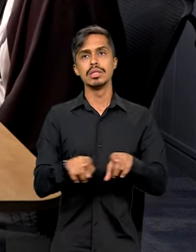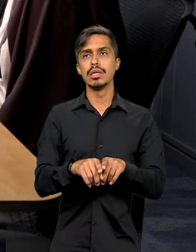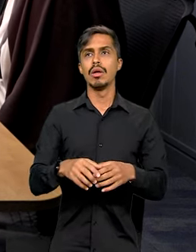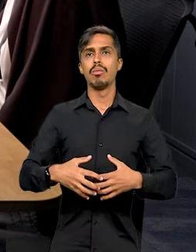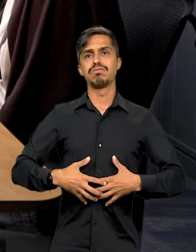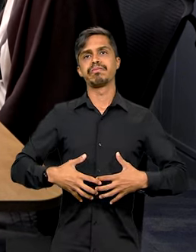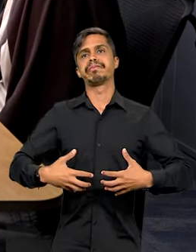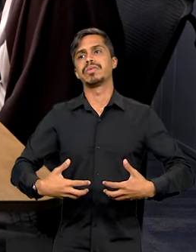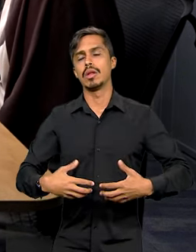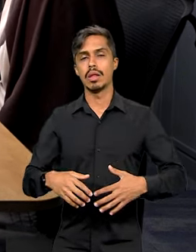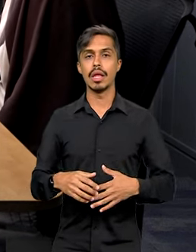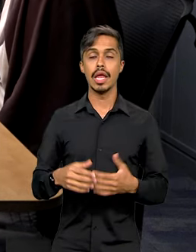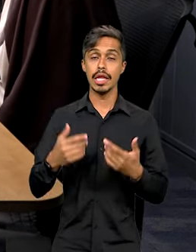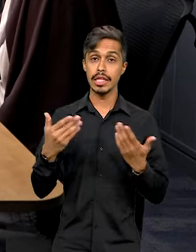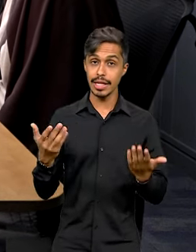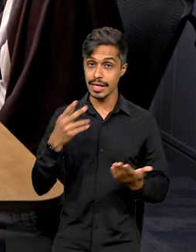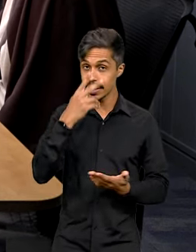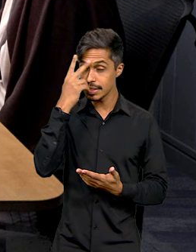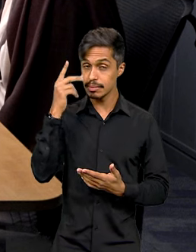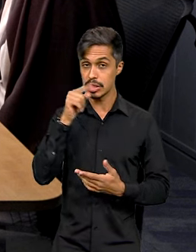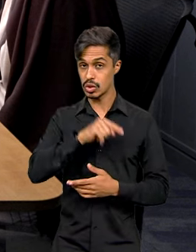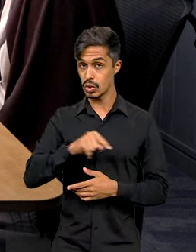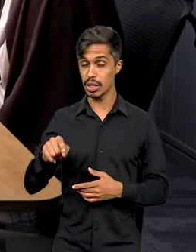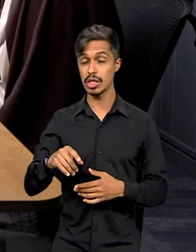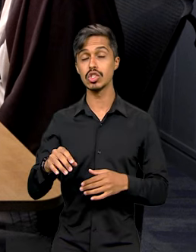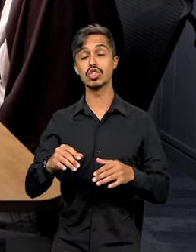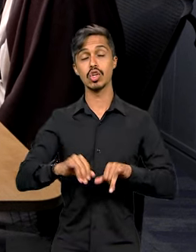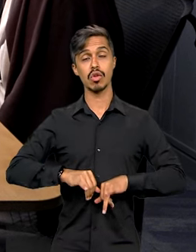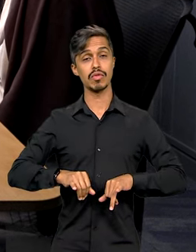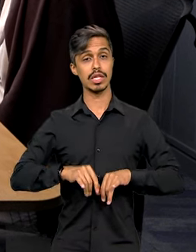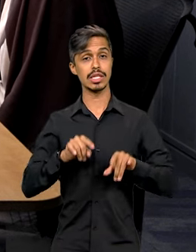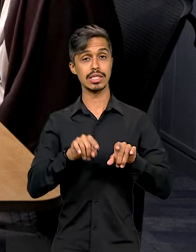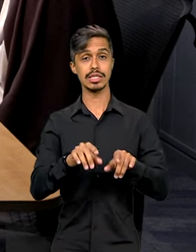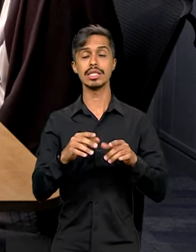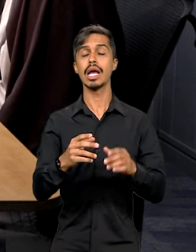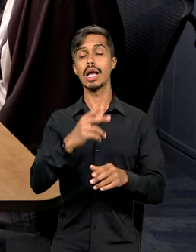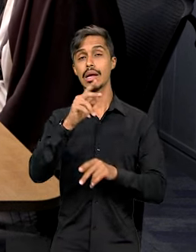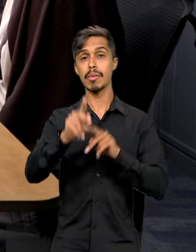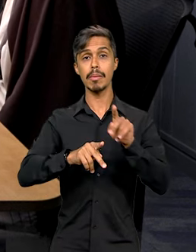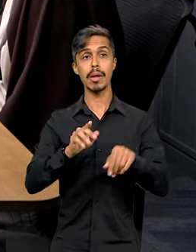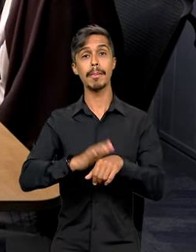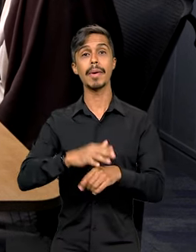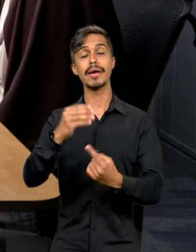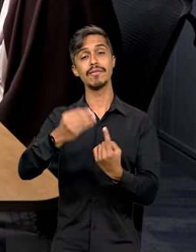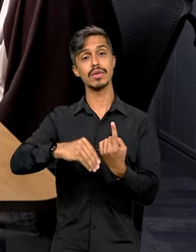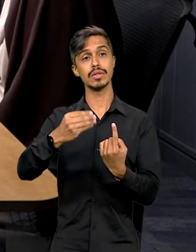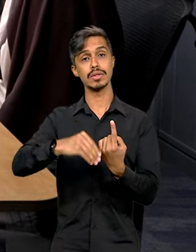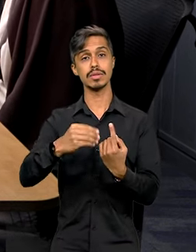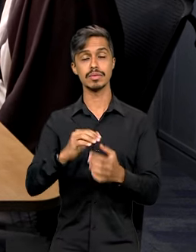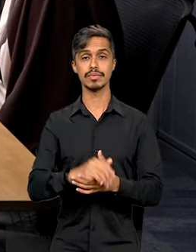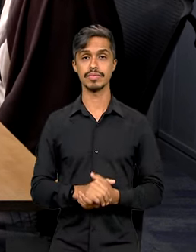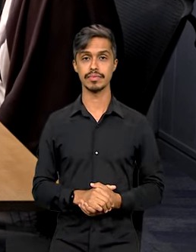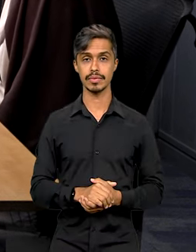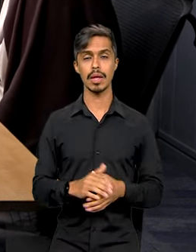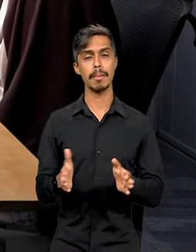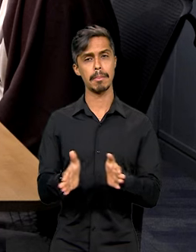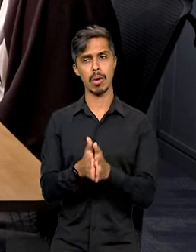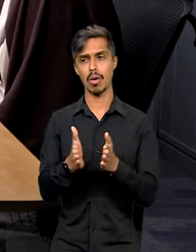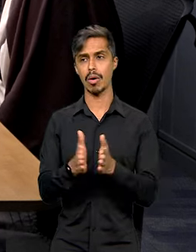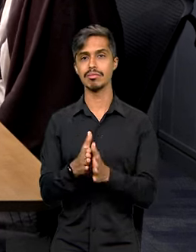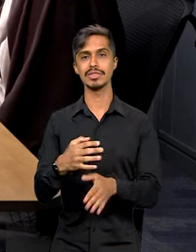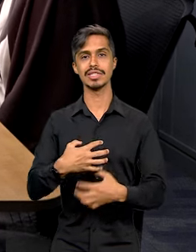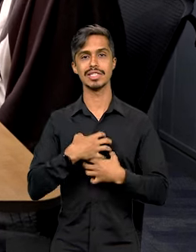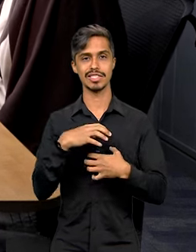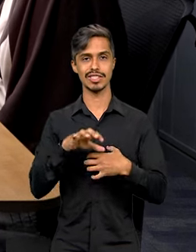obesidade ele atinge hoje eh de forma mais forte As populações mais vulneráveis às populações